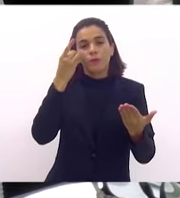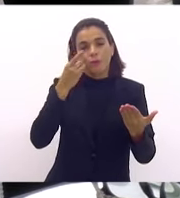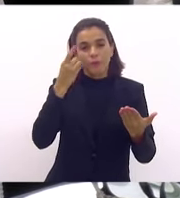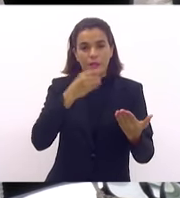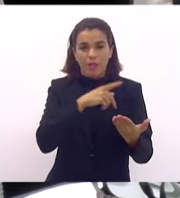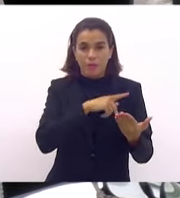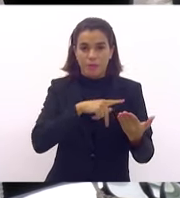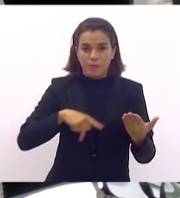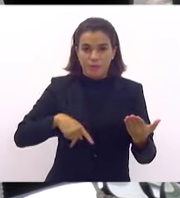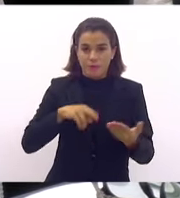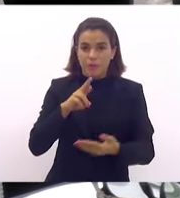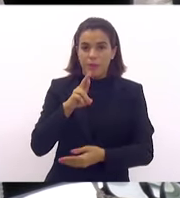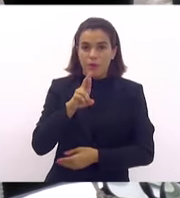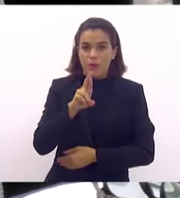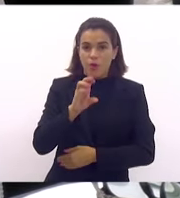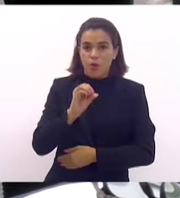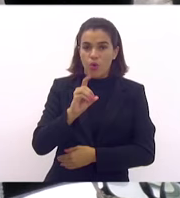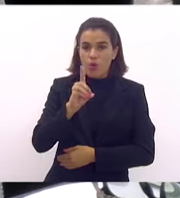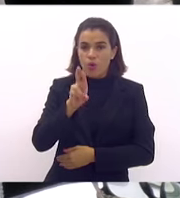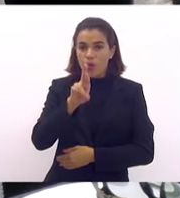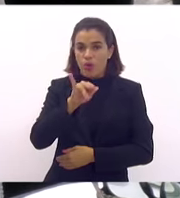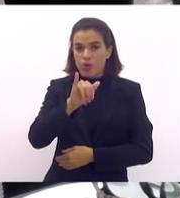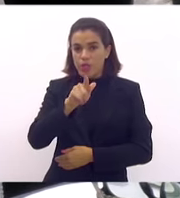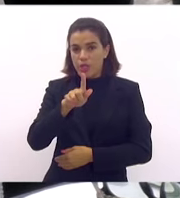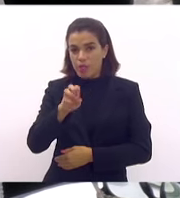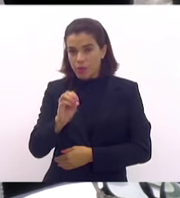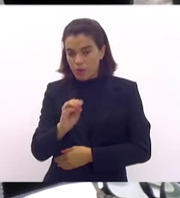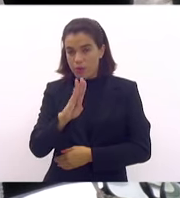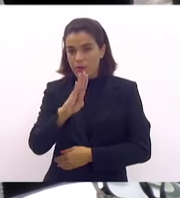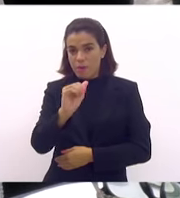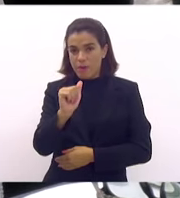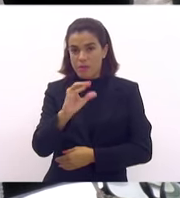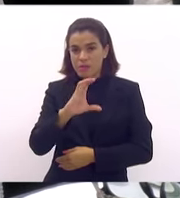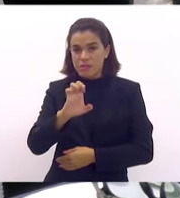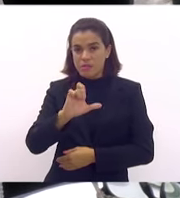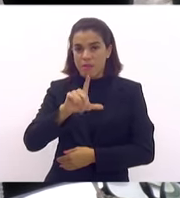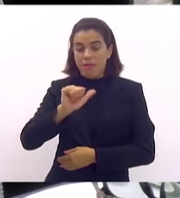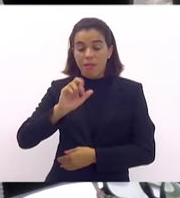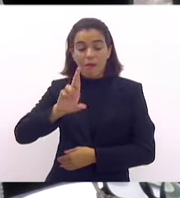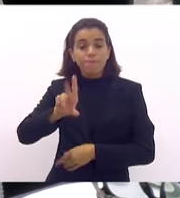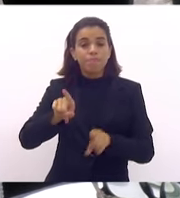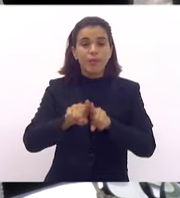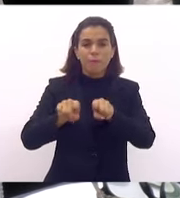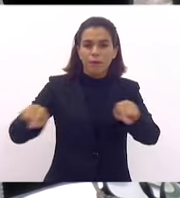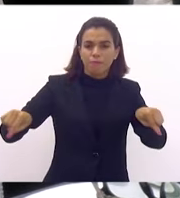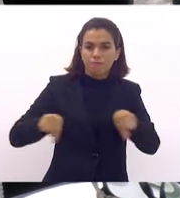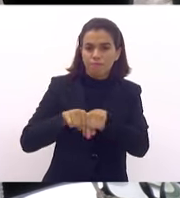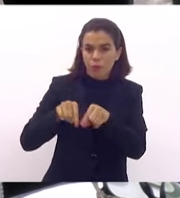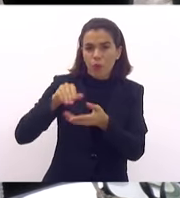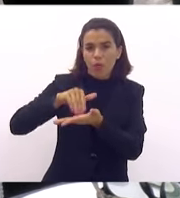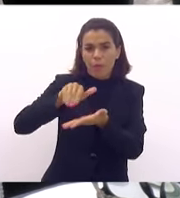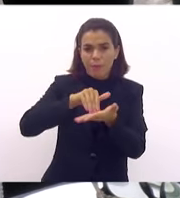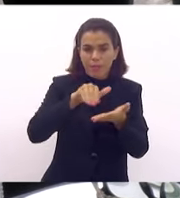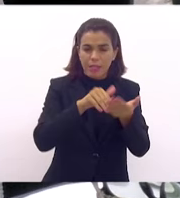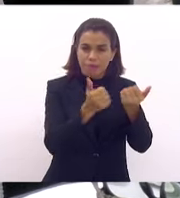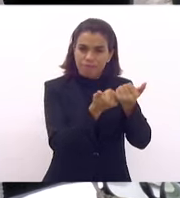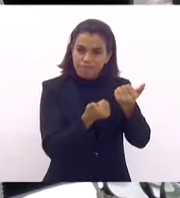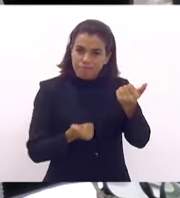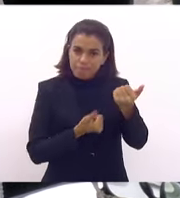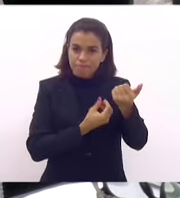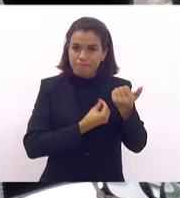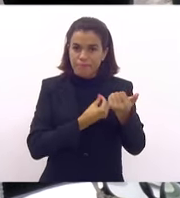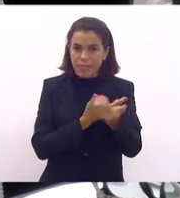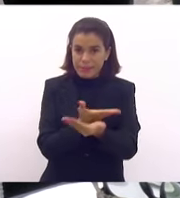agradecer às assessorias da CCJ, a qualidade técnica, não só dos gabinetes, de assessores de gabinete que fazem a assessoria presente